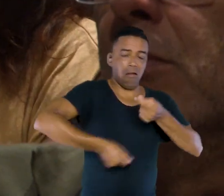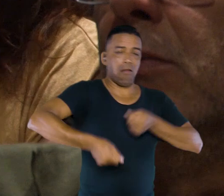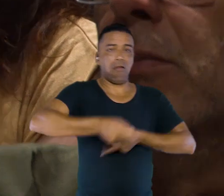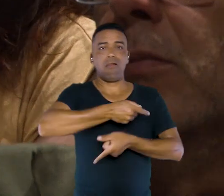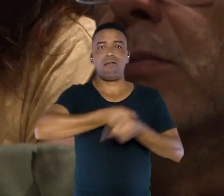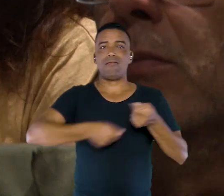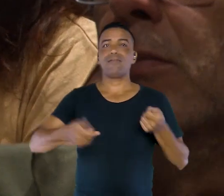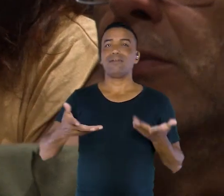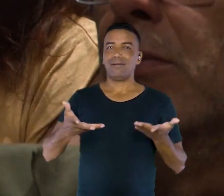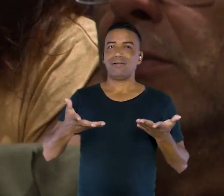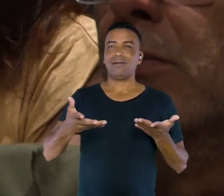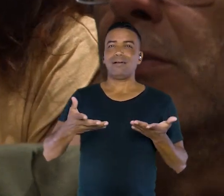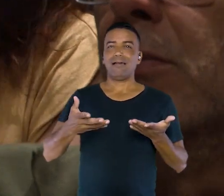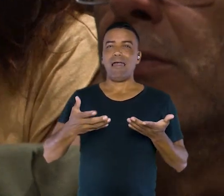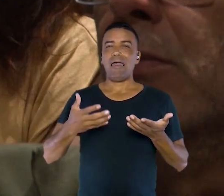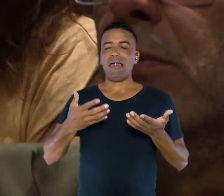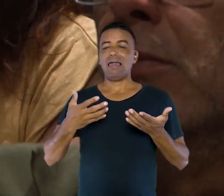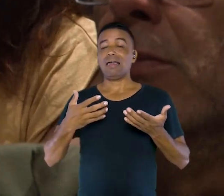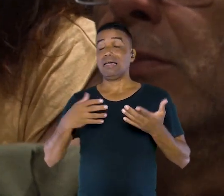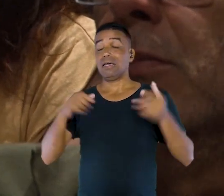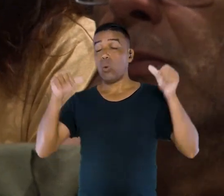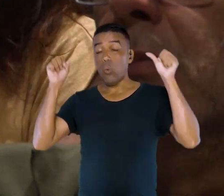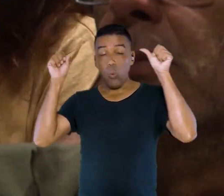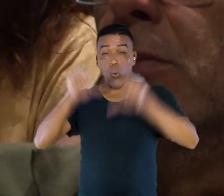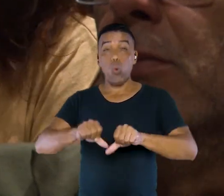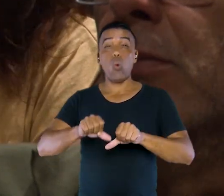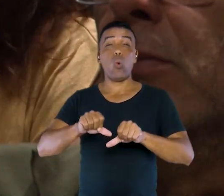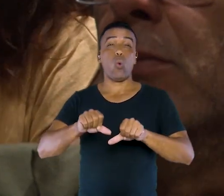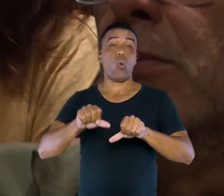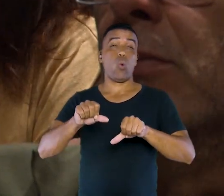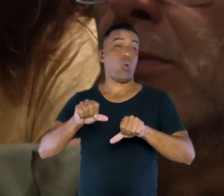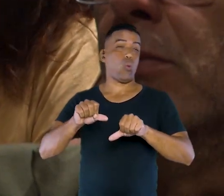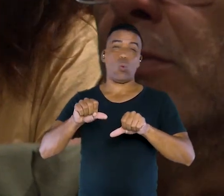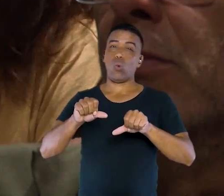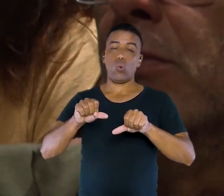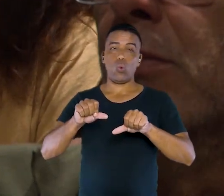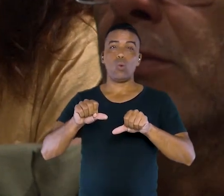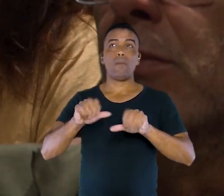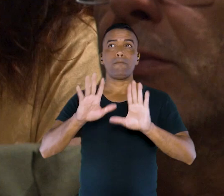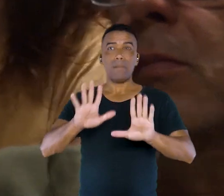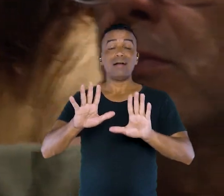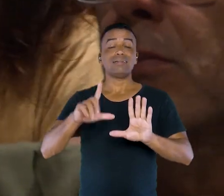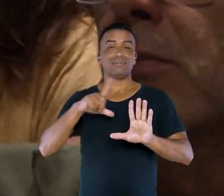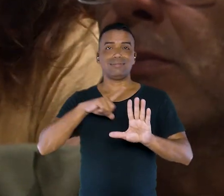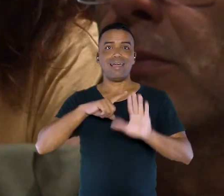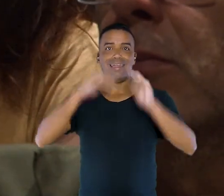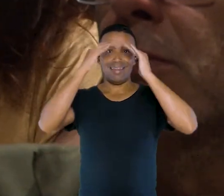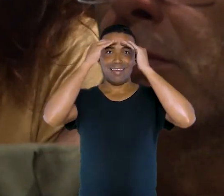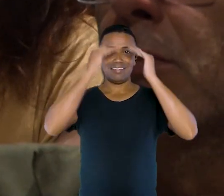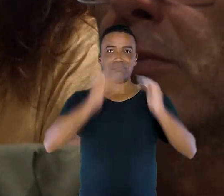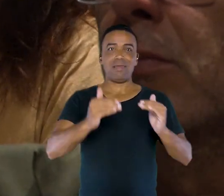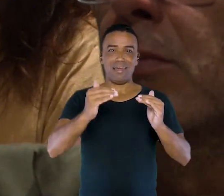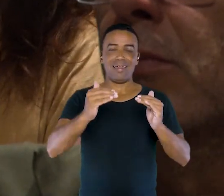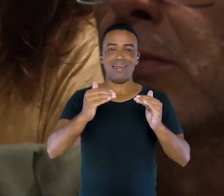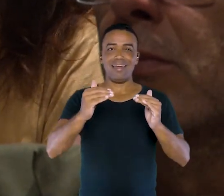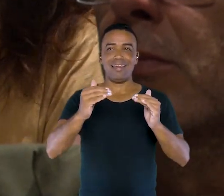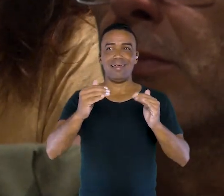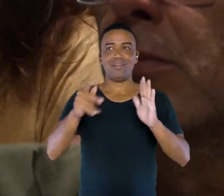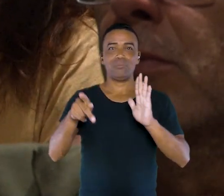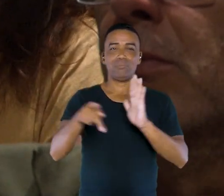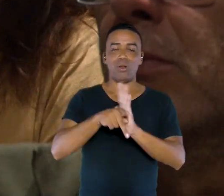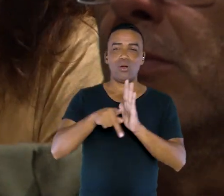que é tensa o tempo todo, mas que tem esse respeito, vamos dizer assim, por